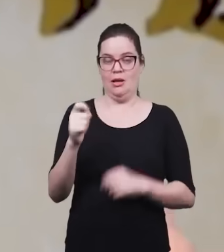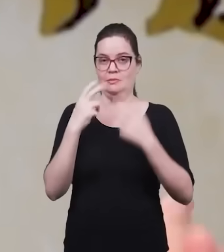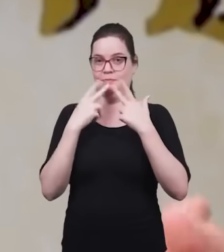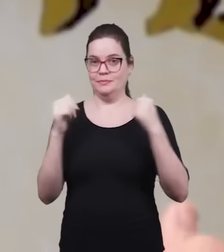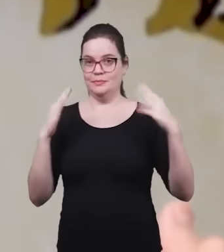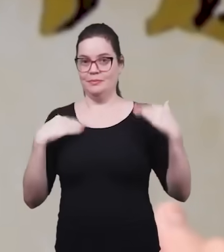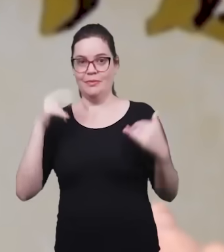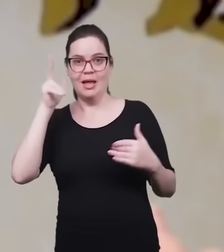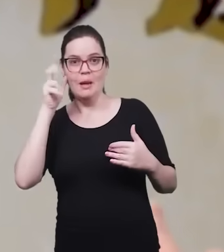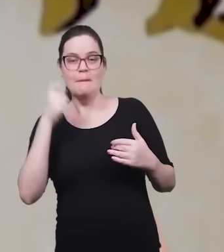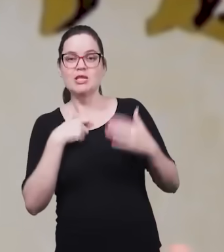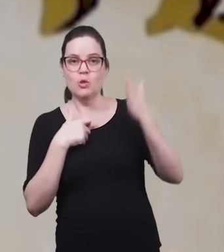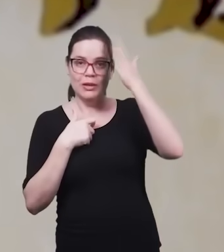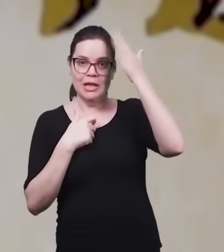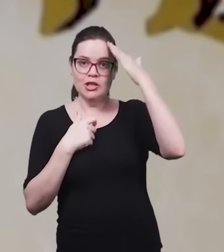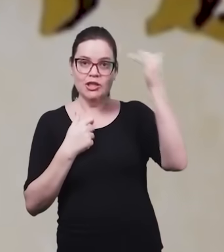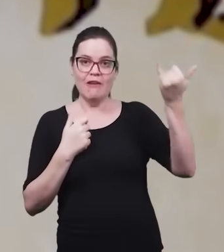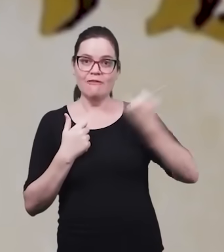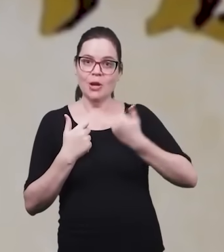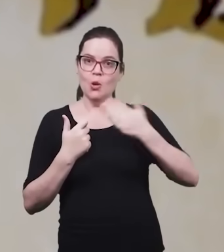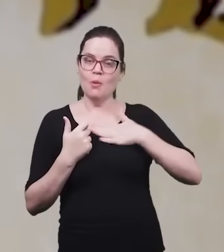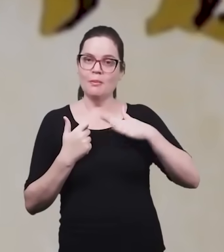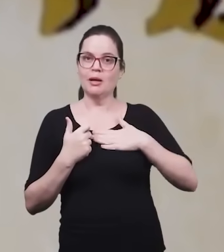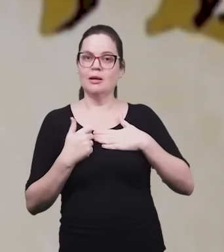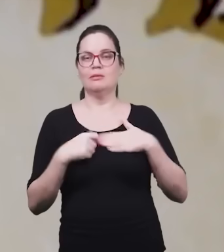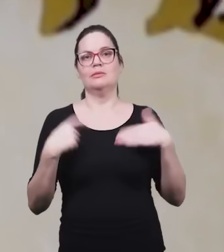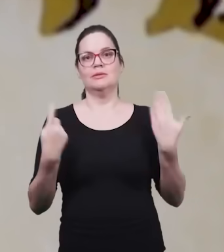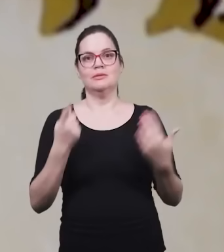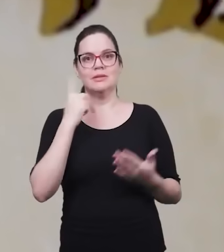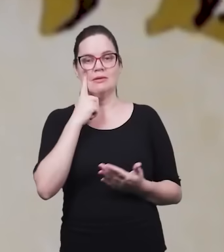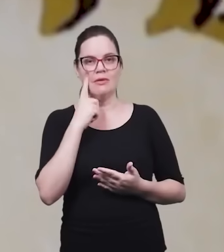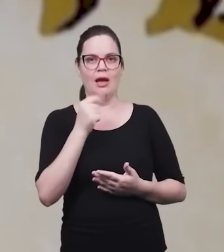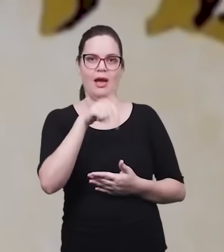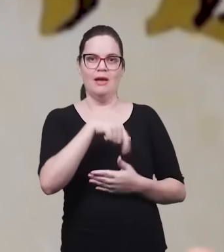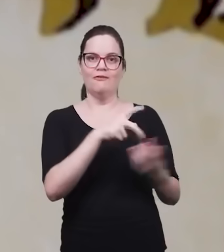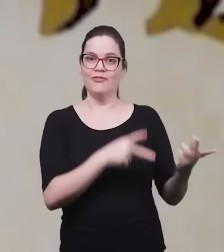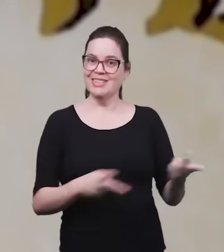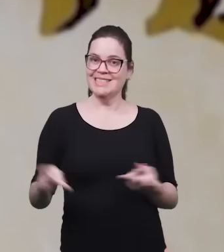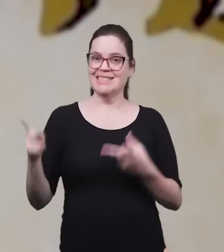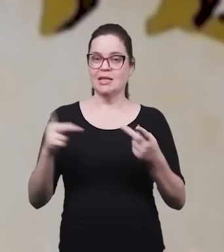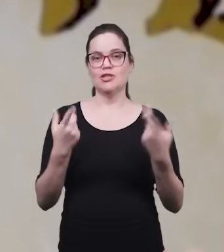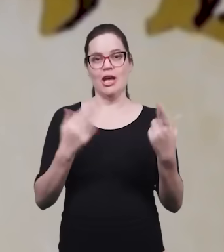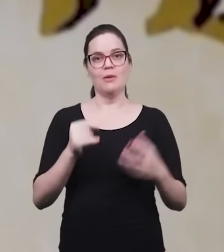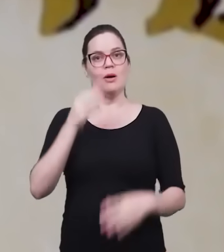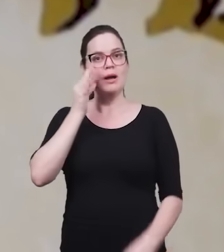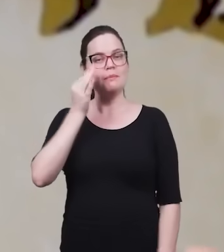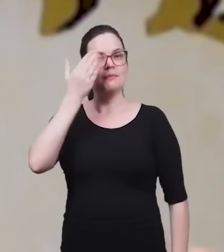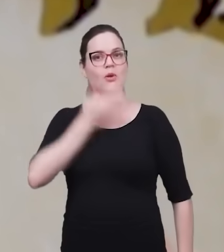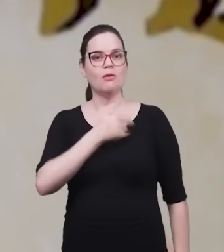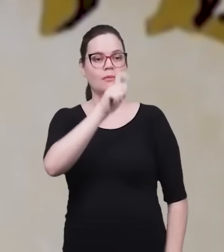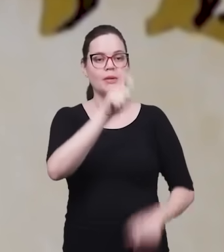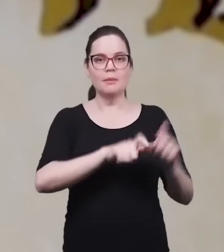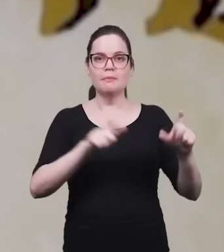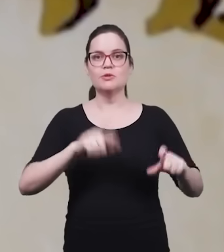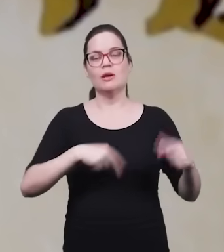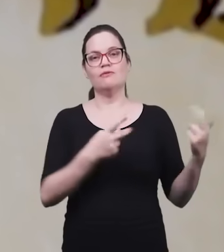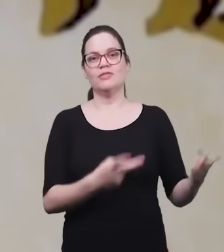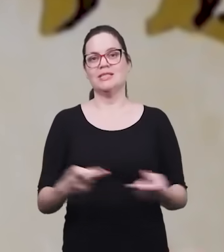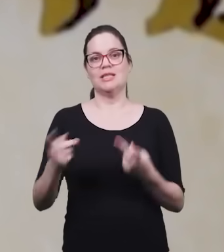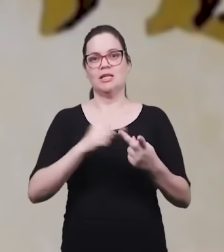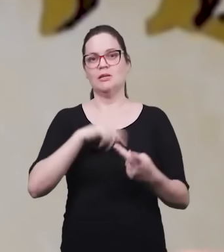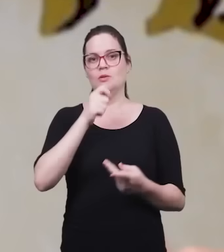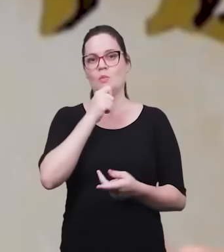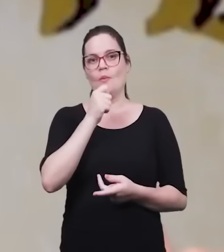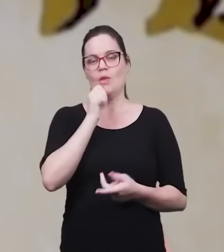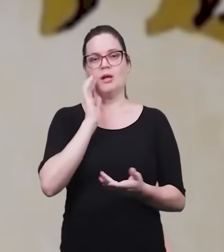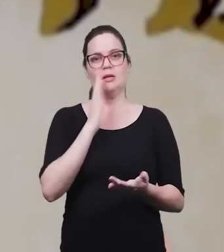ele entendeu uma mensagem para ele ali. Então, quer dizer, é o sinal para o incrédulo, né? A carta aos Coríntios, capítulo 14, verso 22, né? Que língua estranha é um sinal